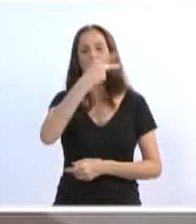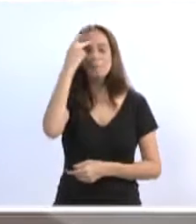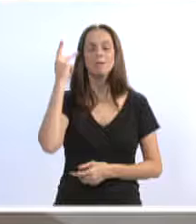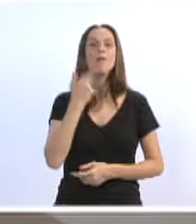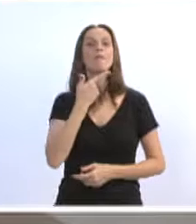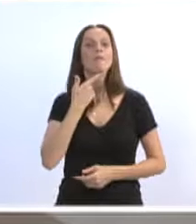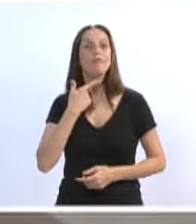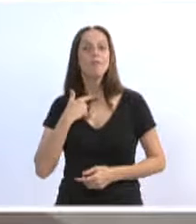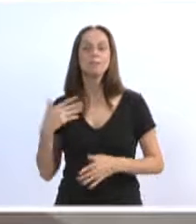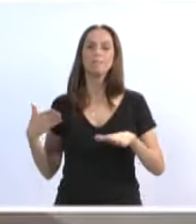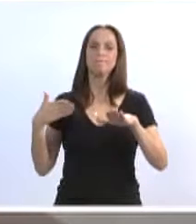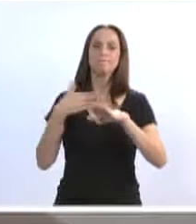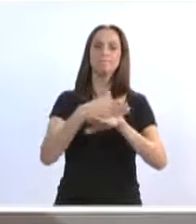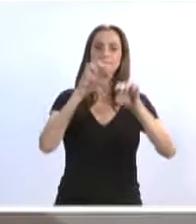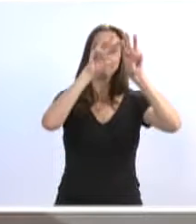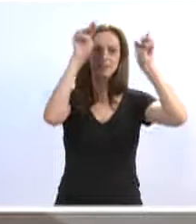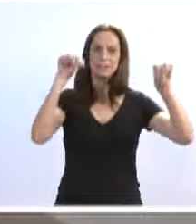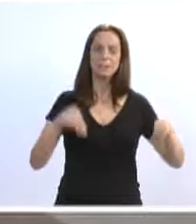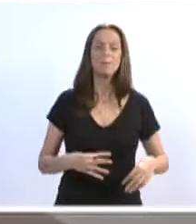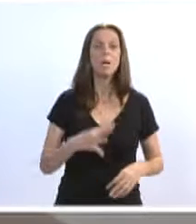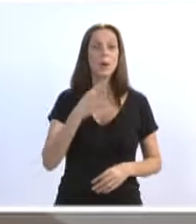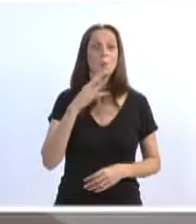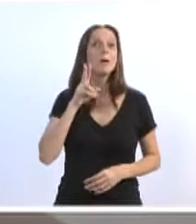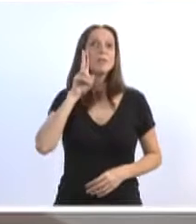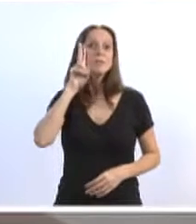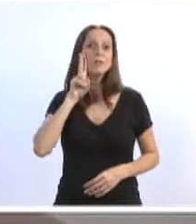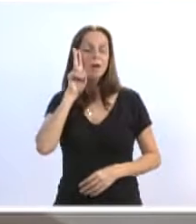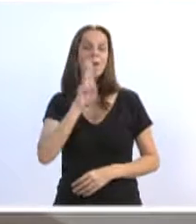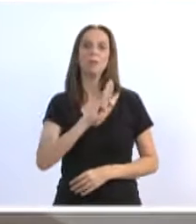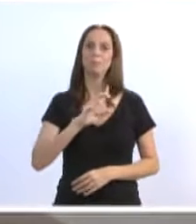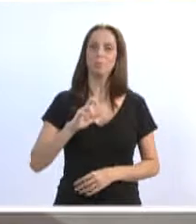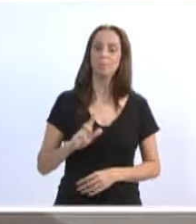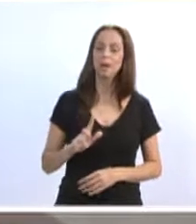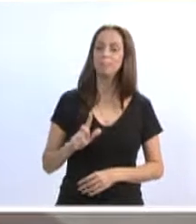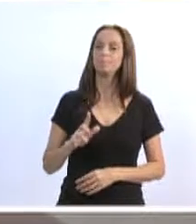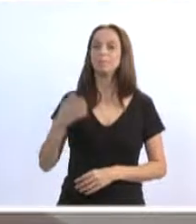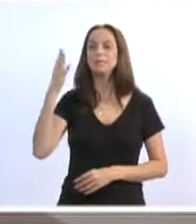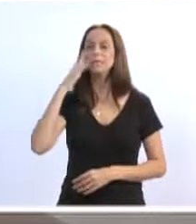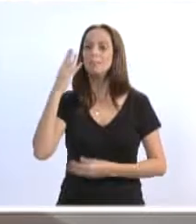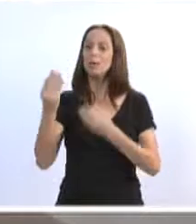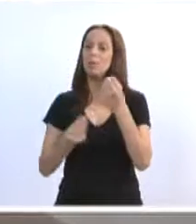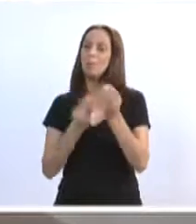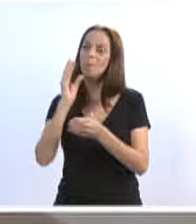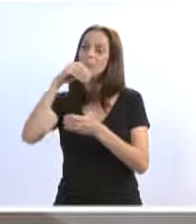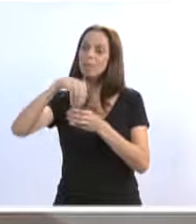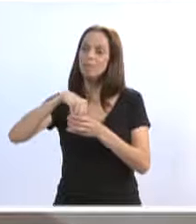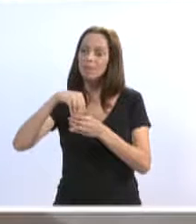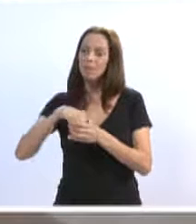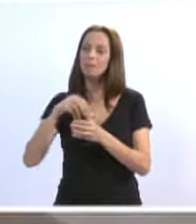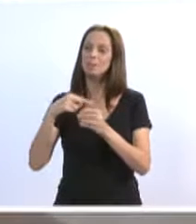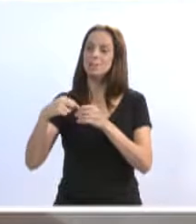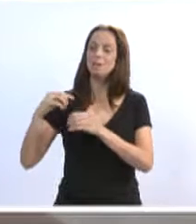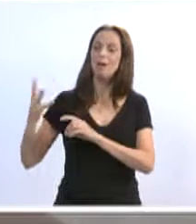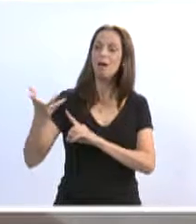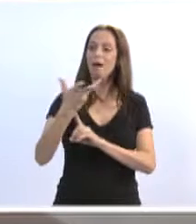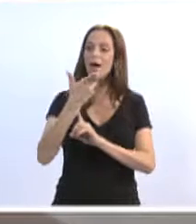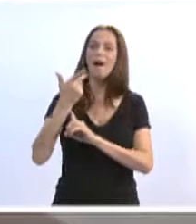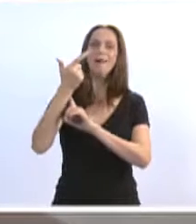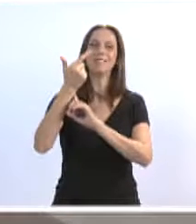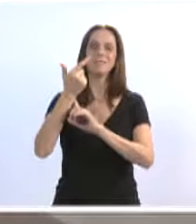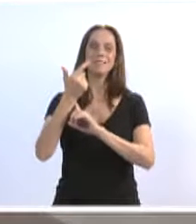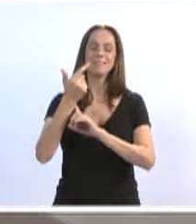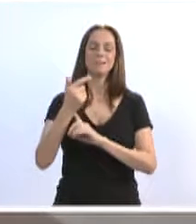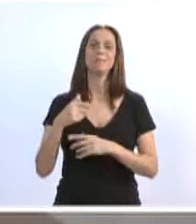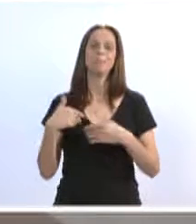pessoas conheçam a história da sua cidade, que as pessoas conheçam aquilo que é produzido de arte e cultura nas suas cidades. A Fundação Cultural